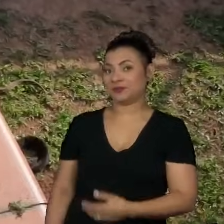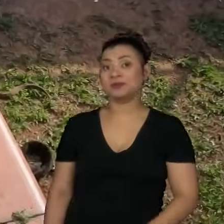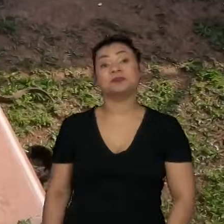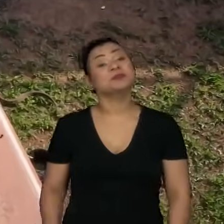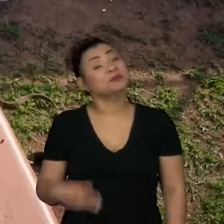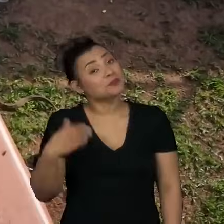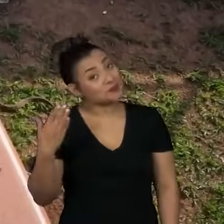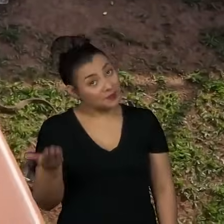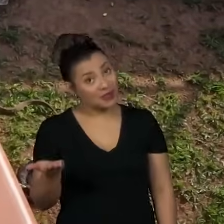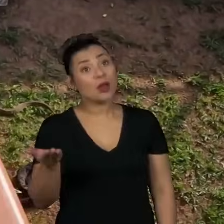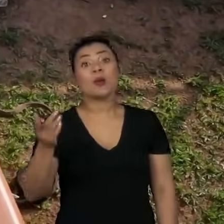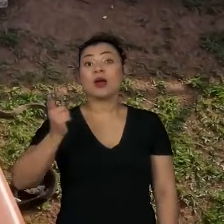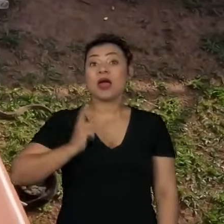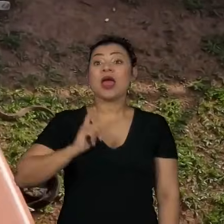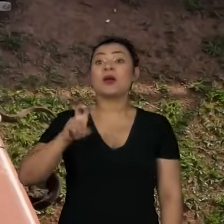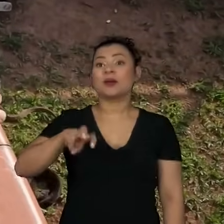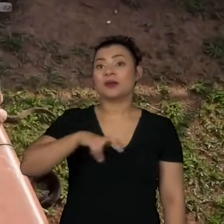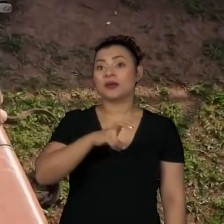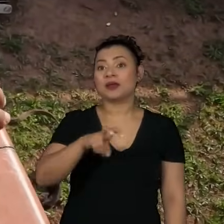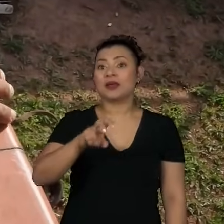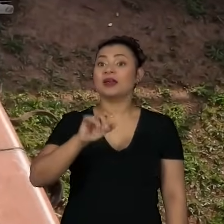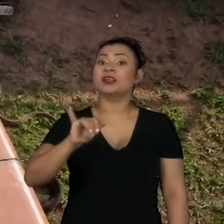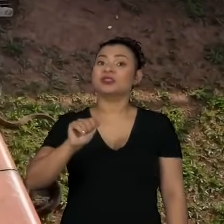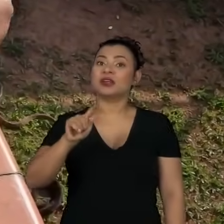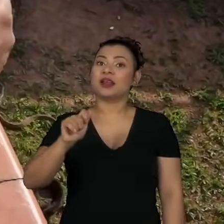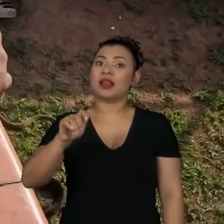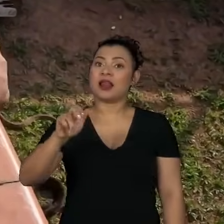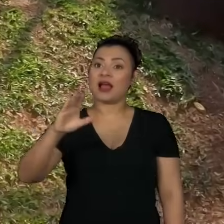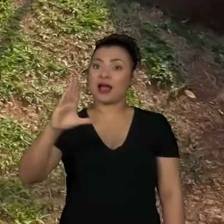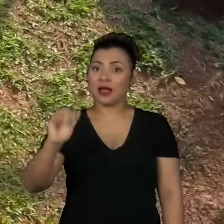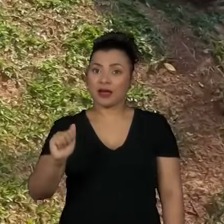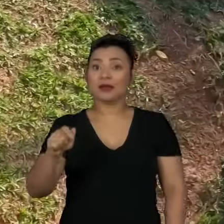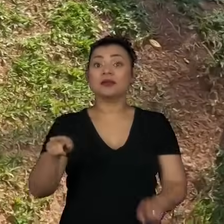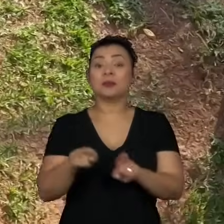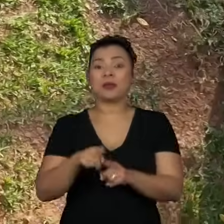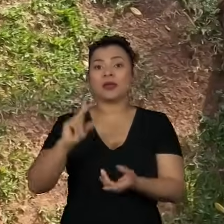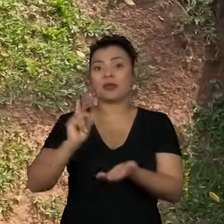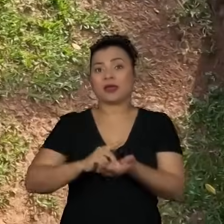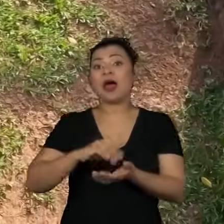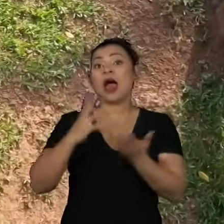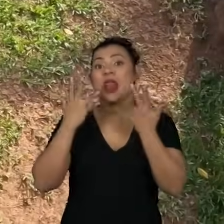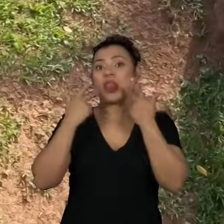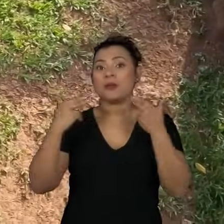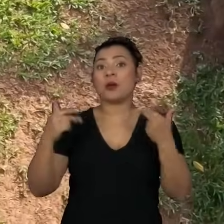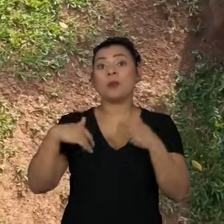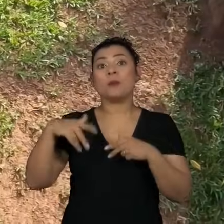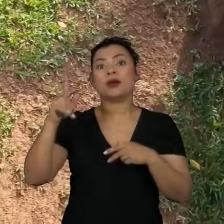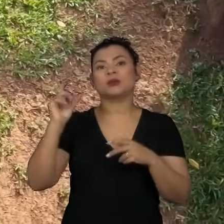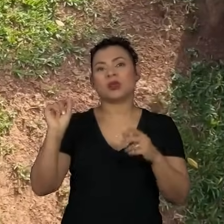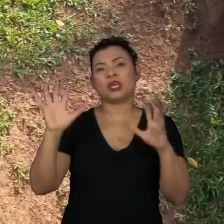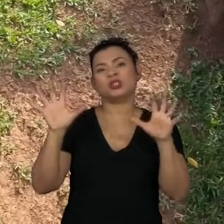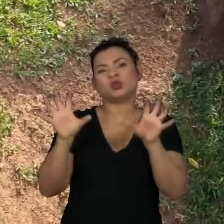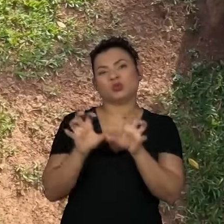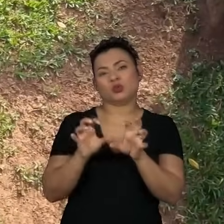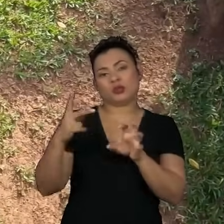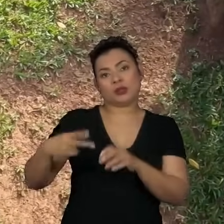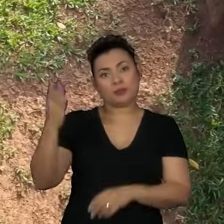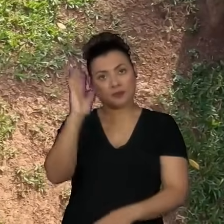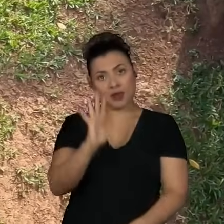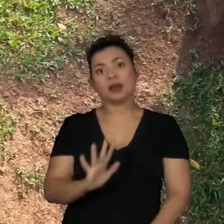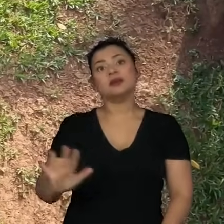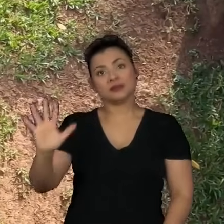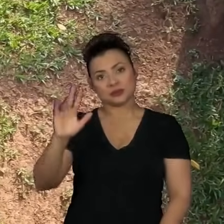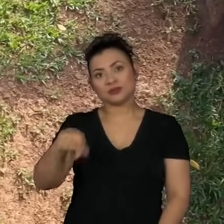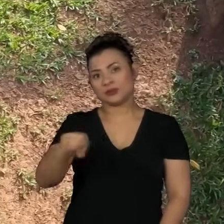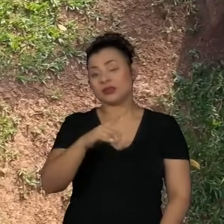Então, essas são as nossas jararacas, né? É um animal, você pode ver, um pouco mais escuro. Essa é uma das mais comuns que tem aqui no Brasil, apesar de ter mais de 20